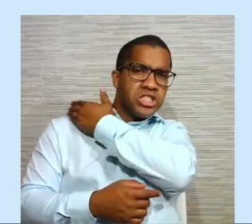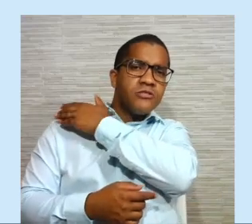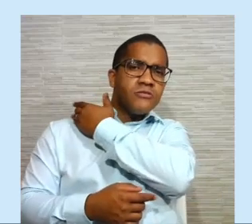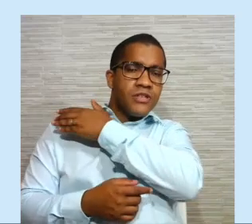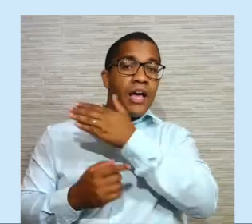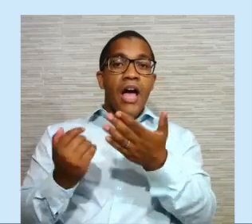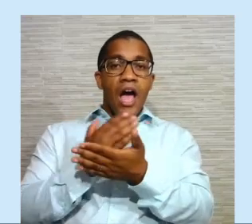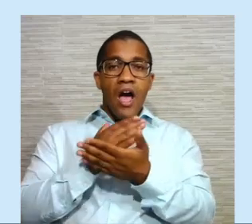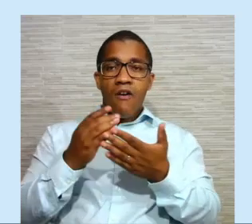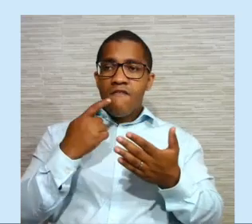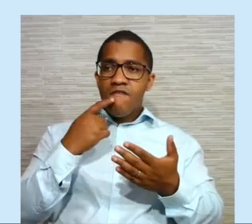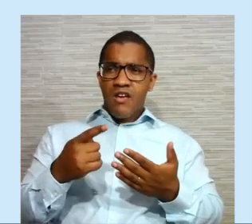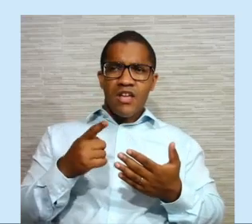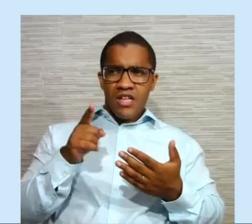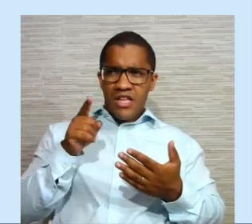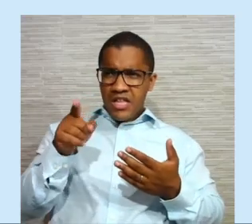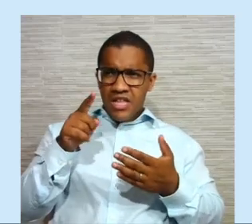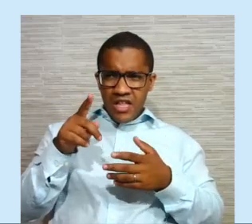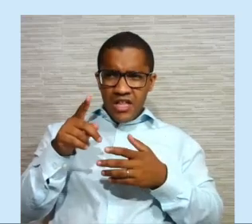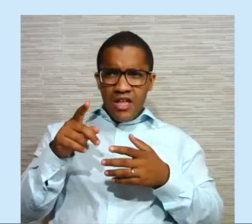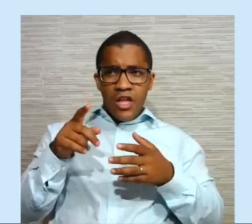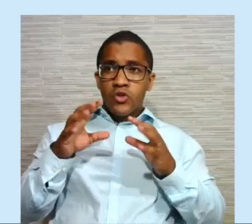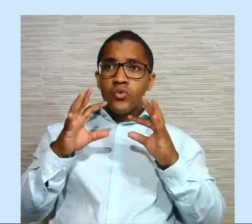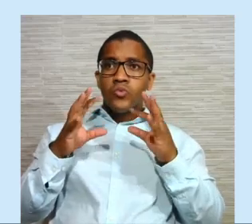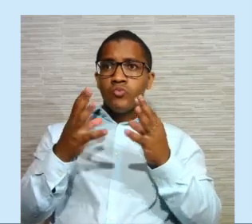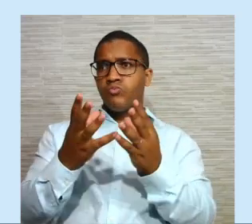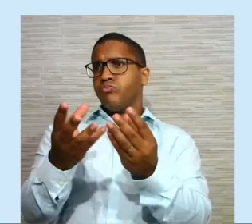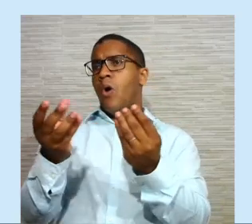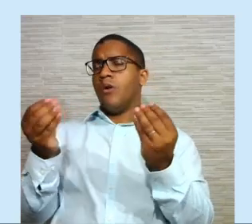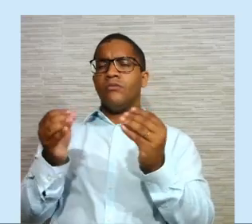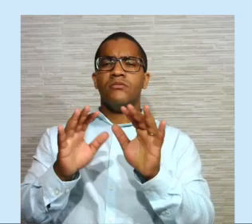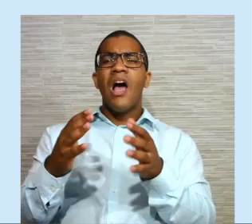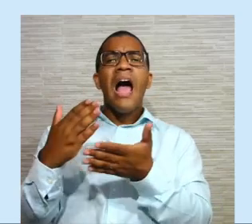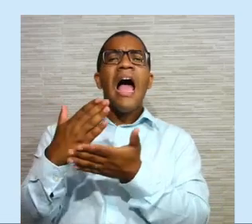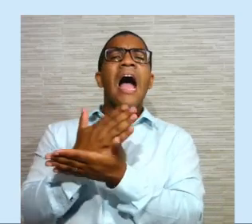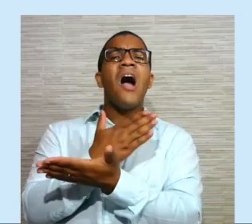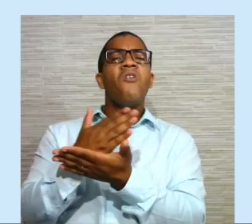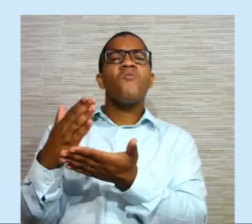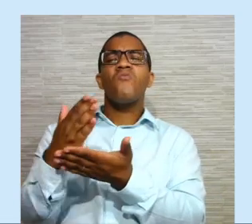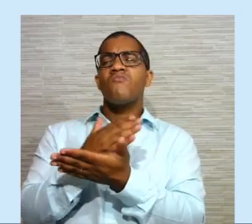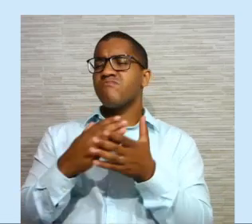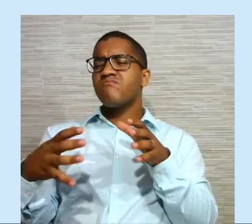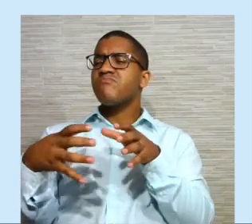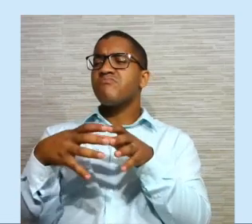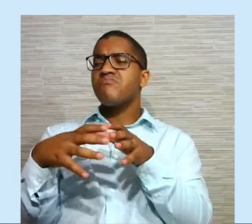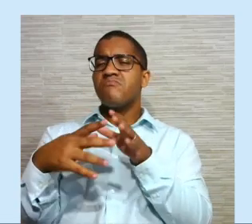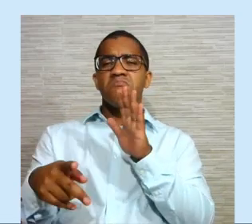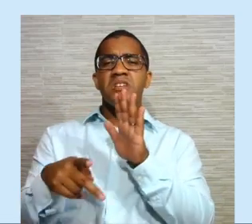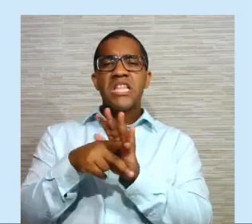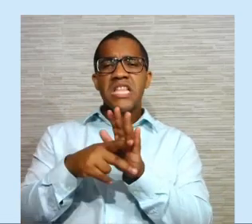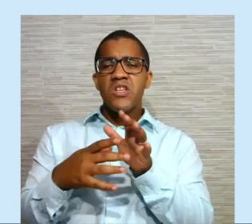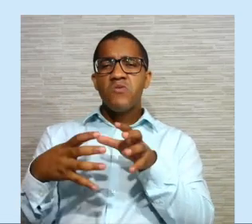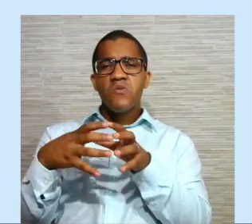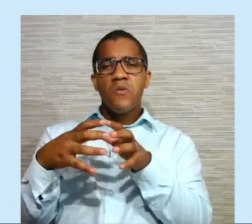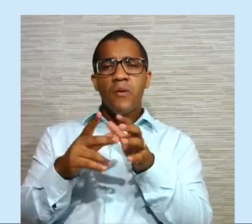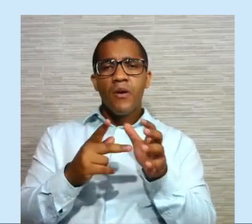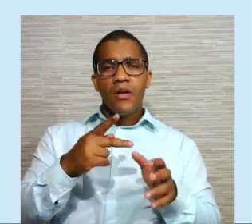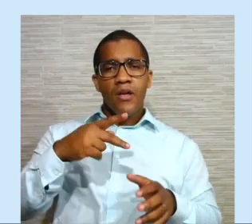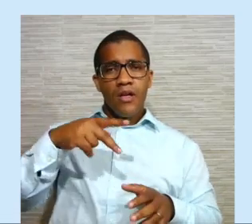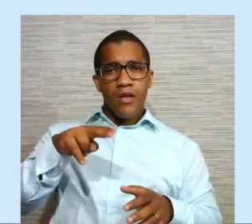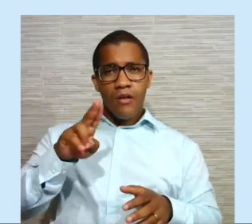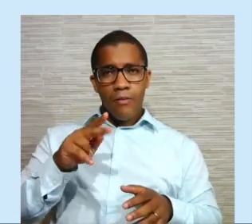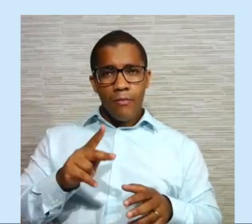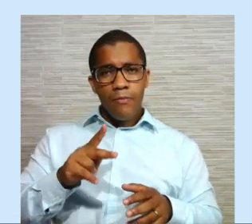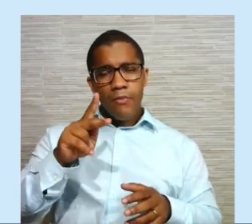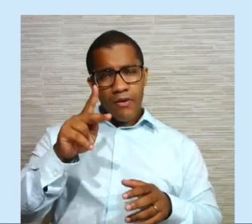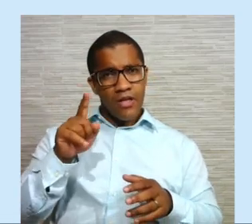muitos até debateram que não era uma grande parte da população, alguns realmente, né, que se diziam do movimento punk, né,